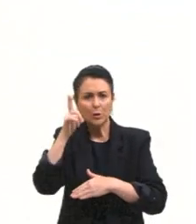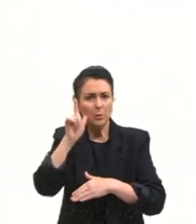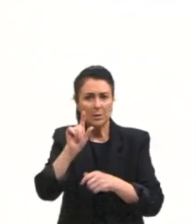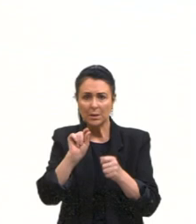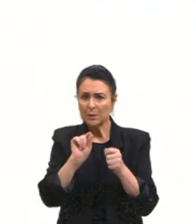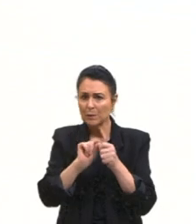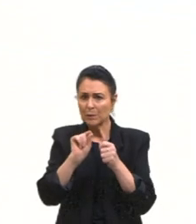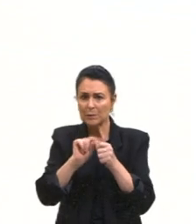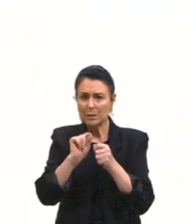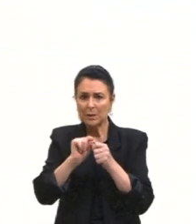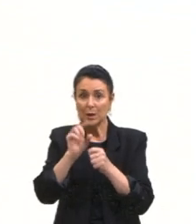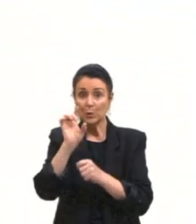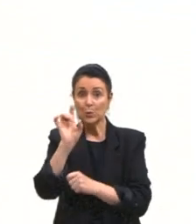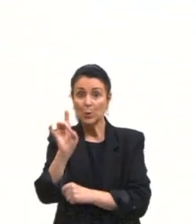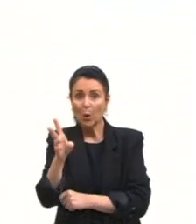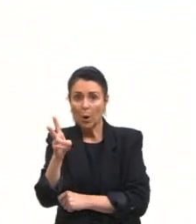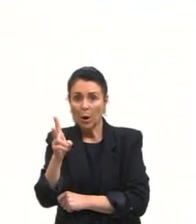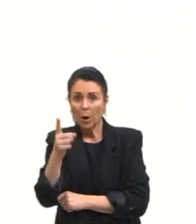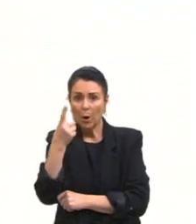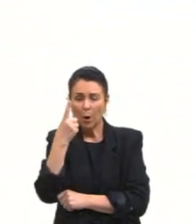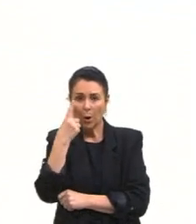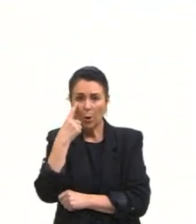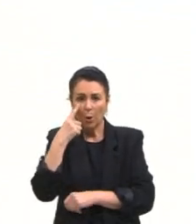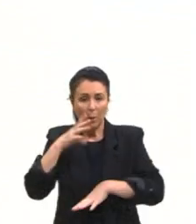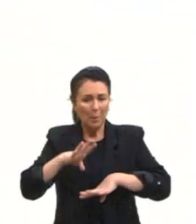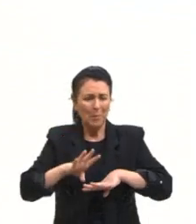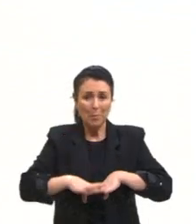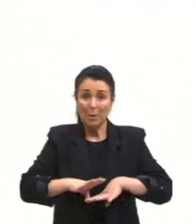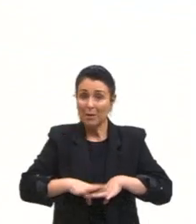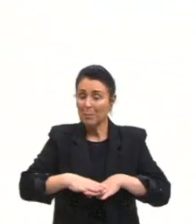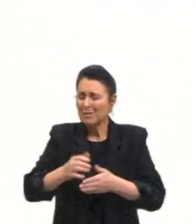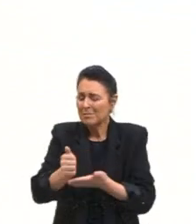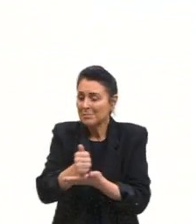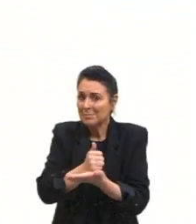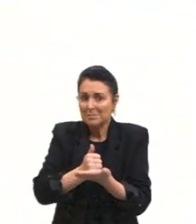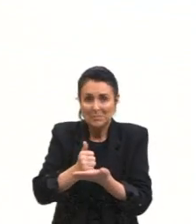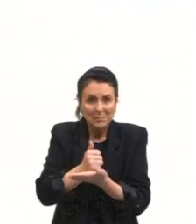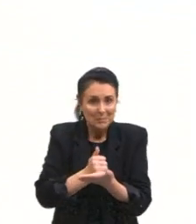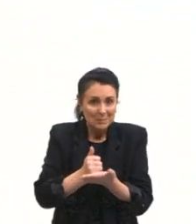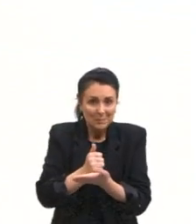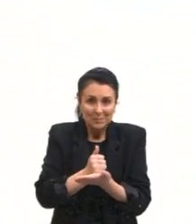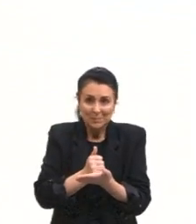ela só com matemática básica, só com